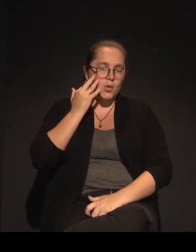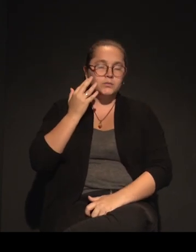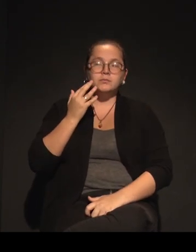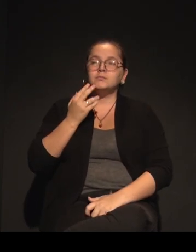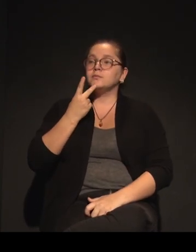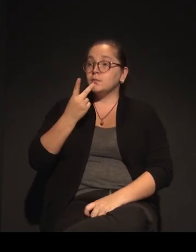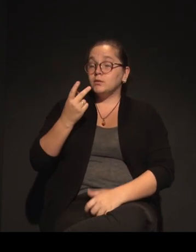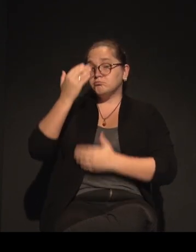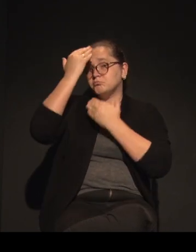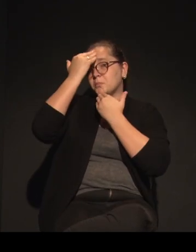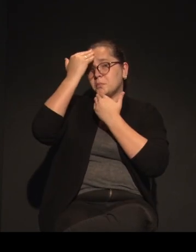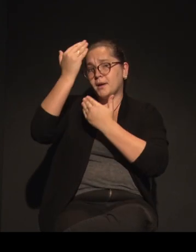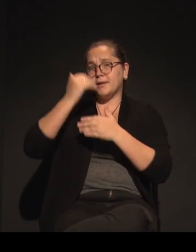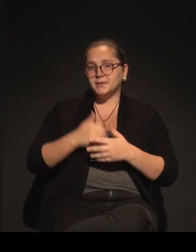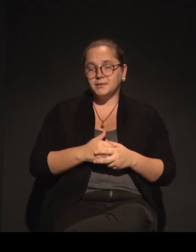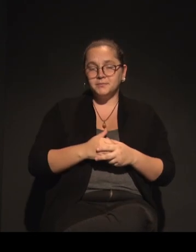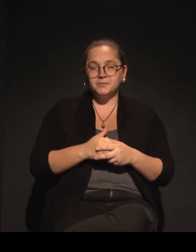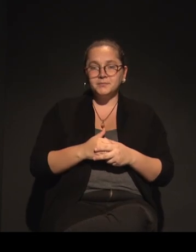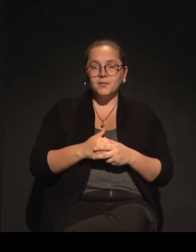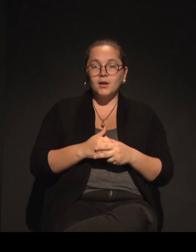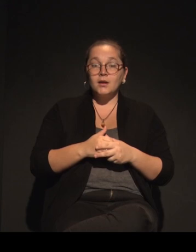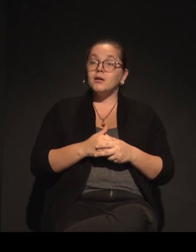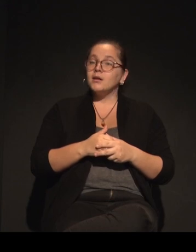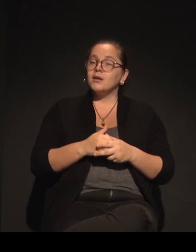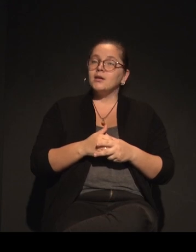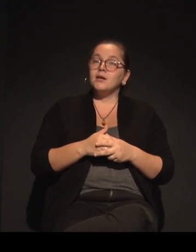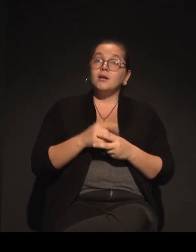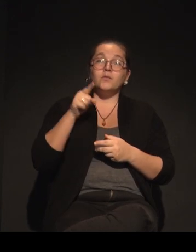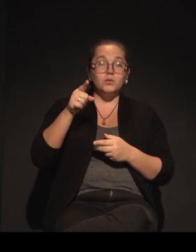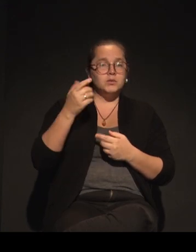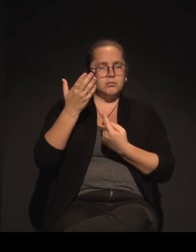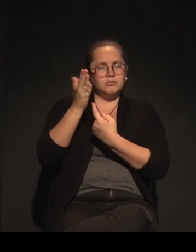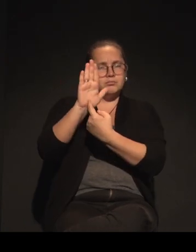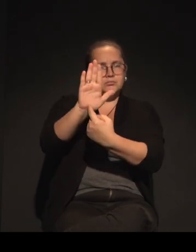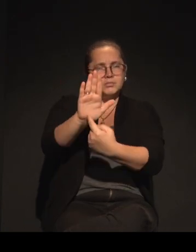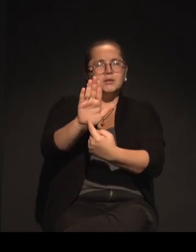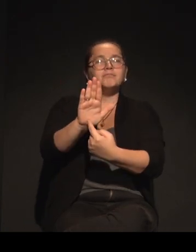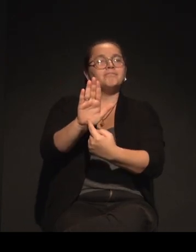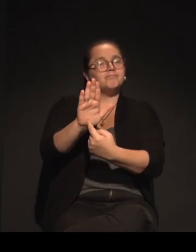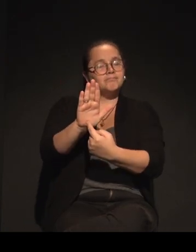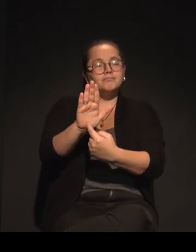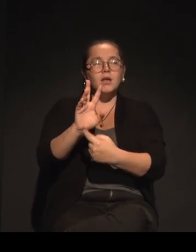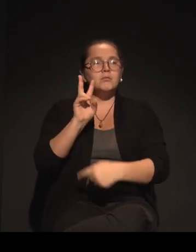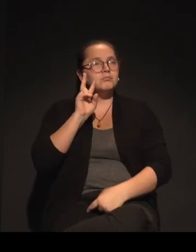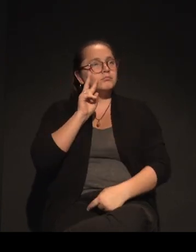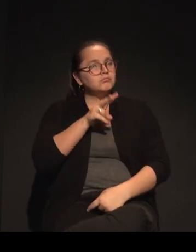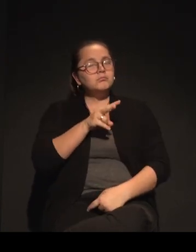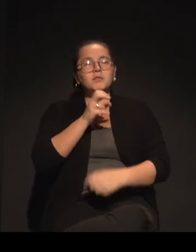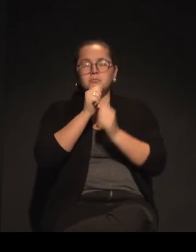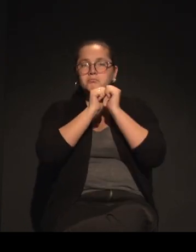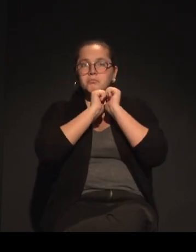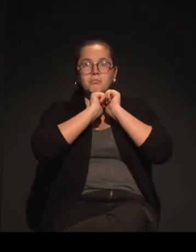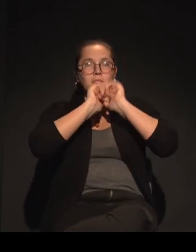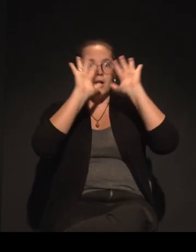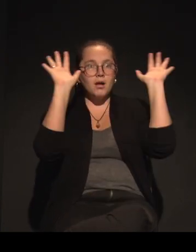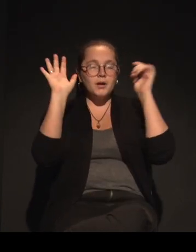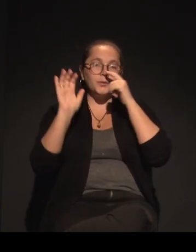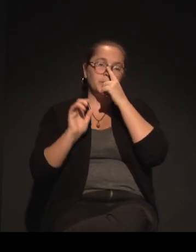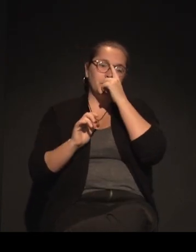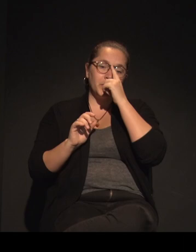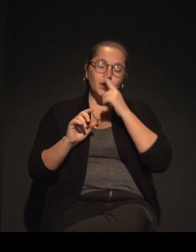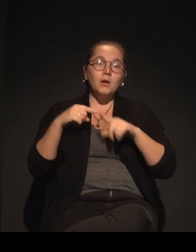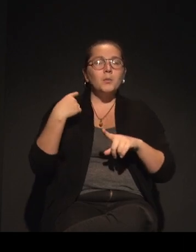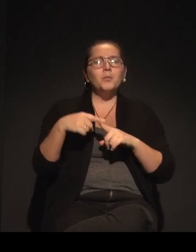obrigado pela pela apresentação foi sem dúvida muito esclarecedora essa coisa de